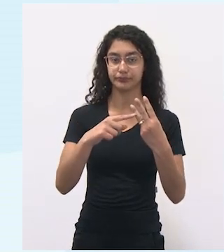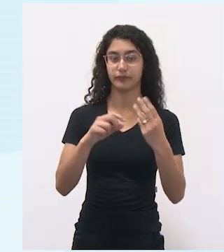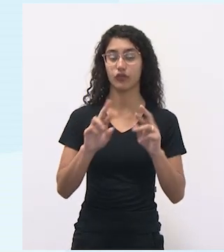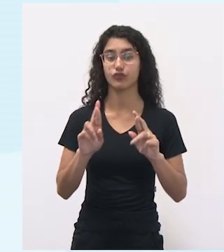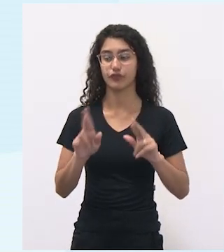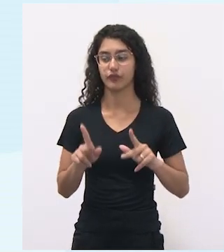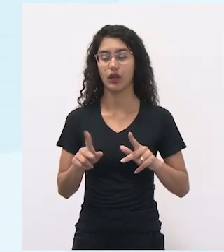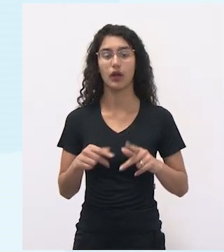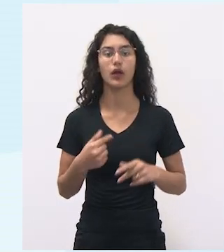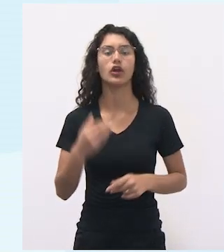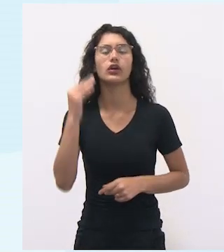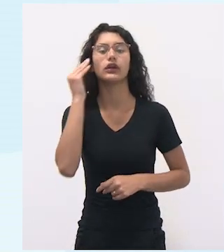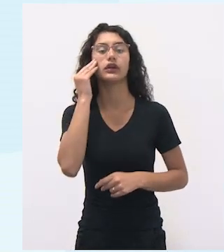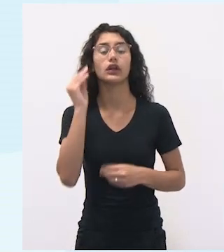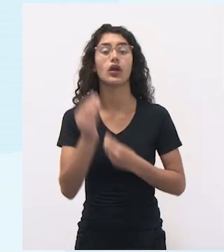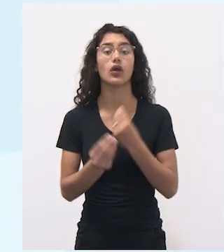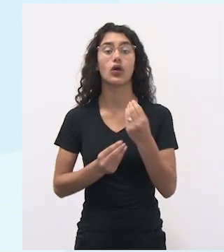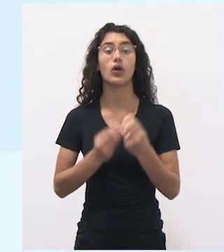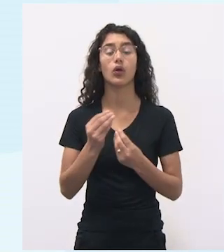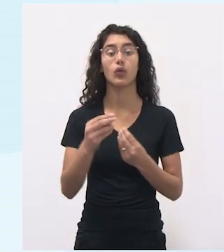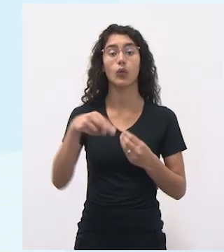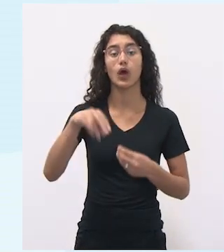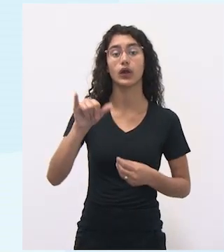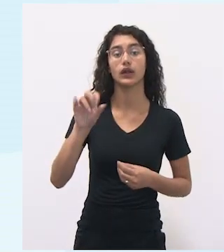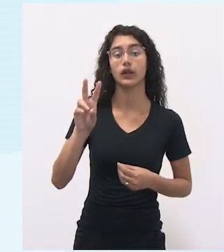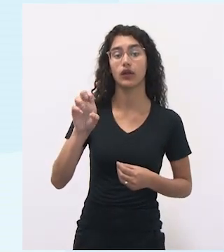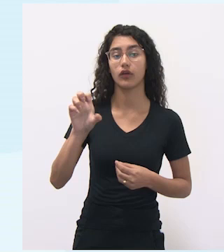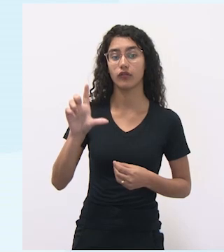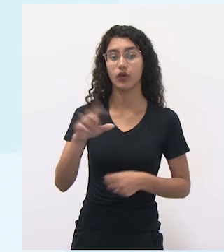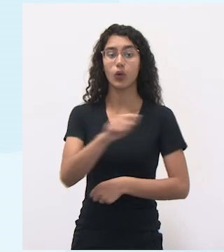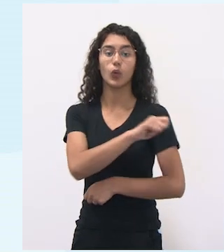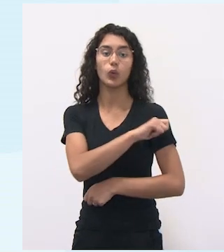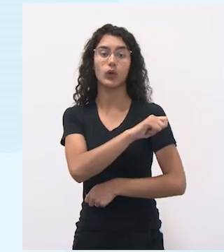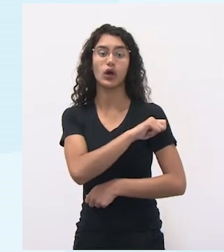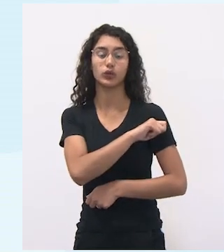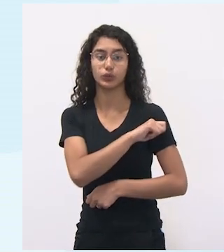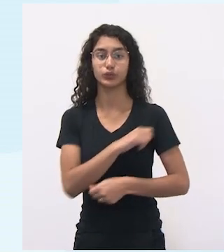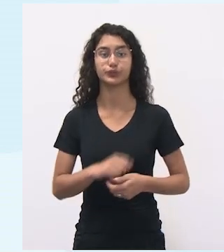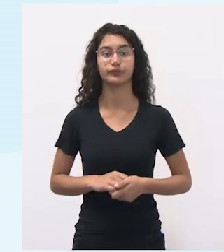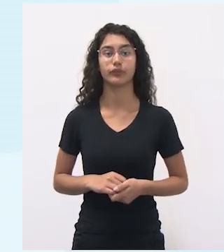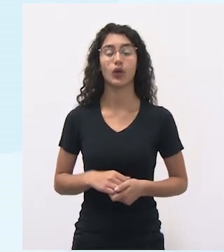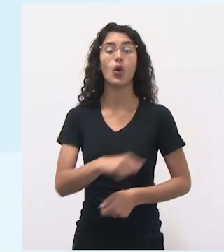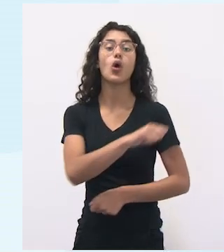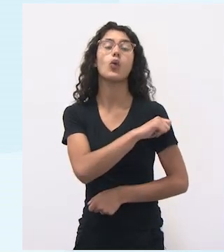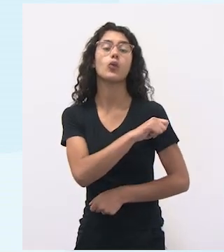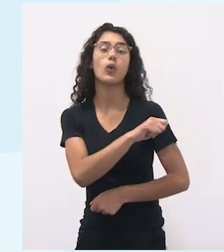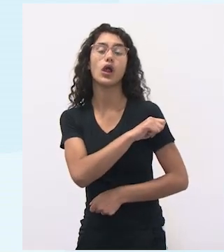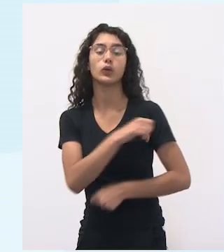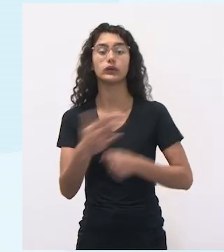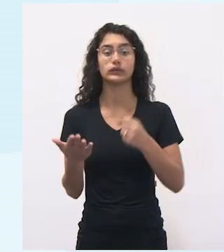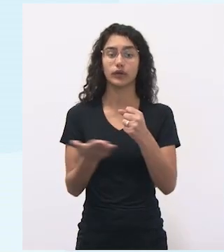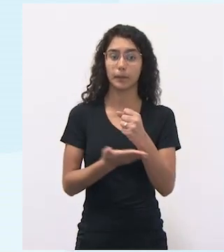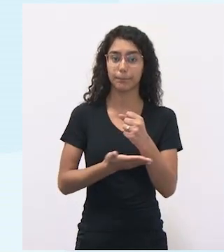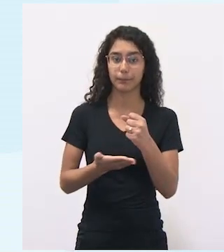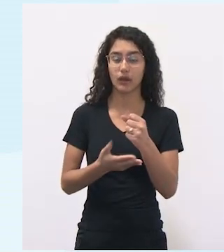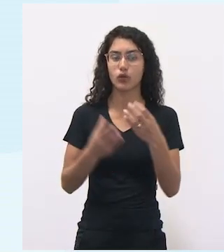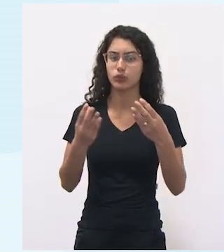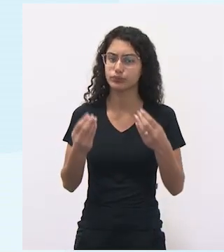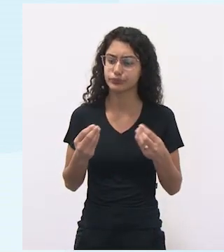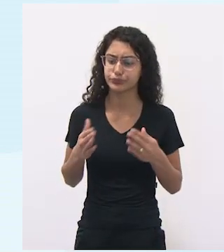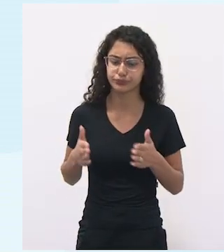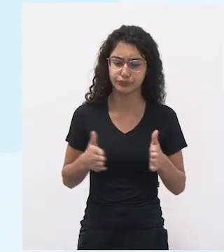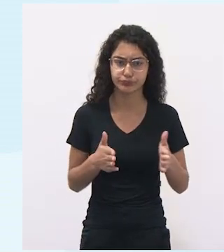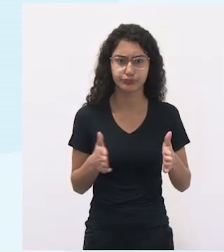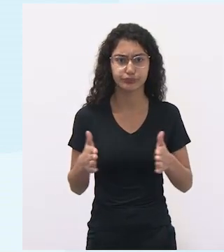gente descobrir qual é o nível que esse nosso aluno se encontra. Então, o aluno que está no básico, ele tem muito a trilhar nesse